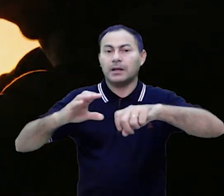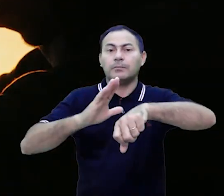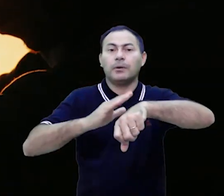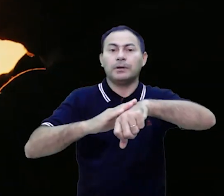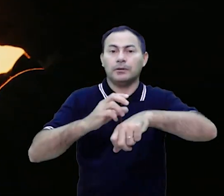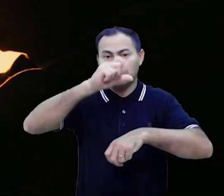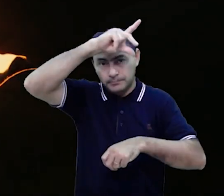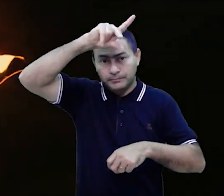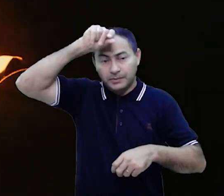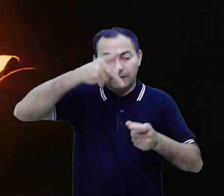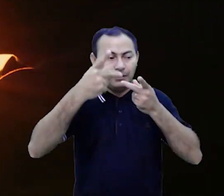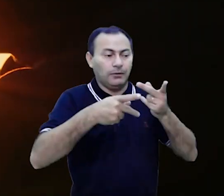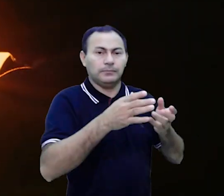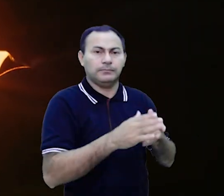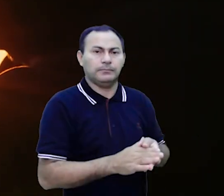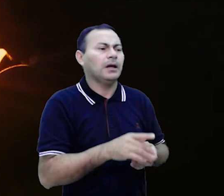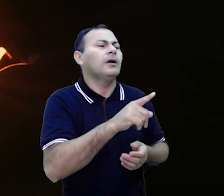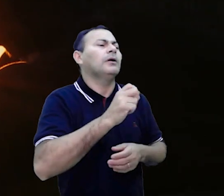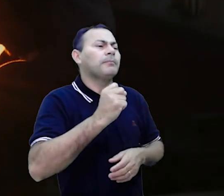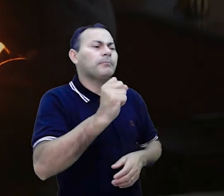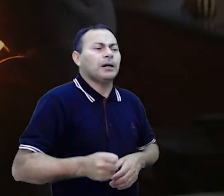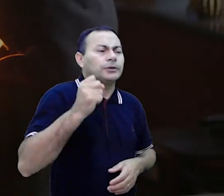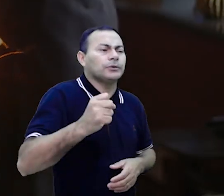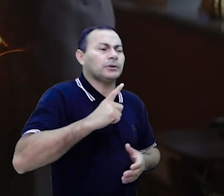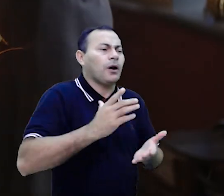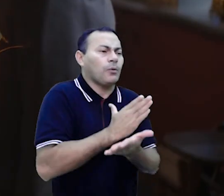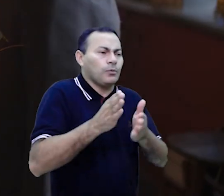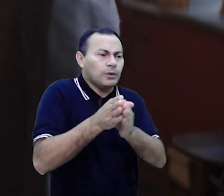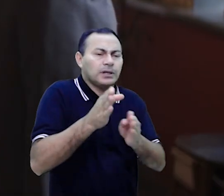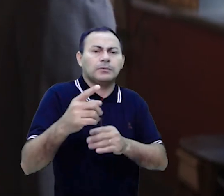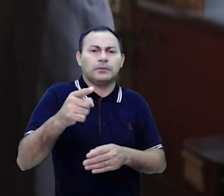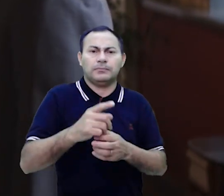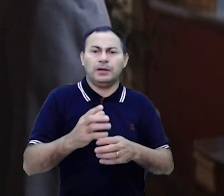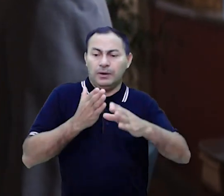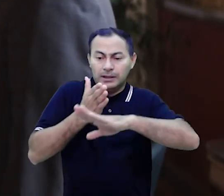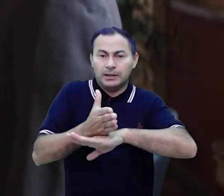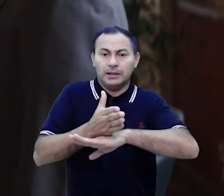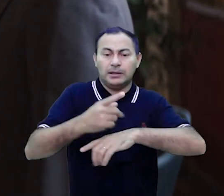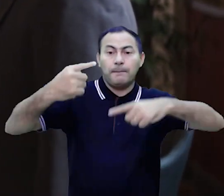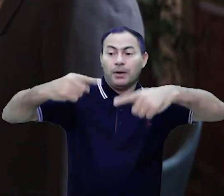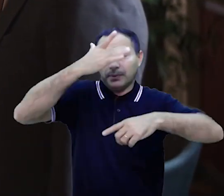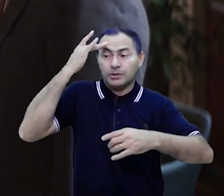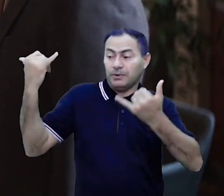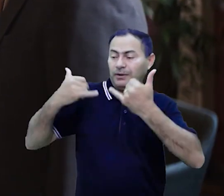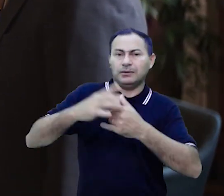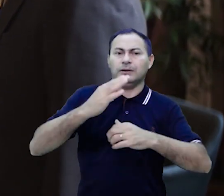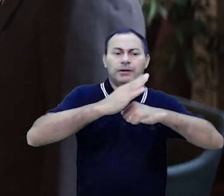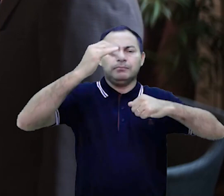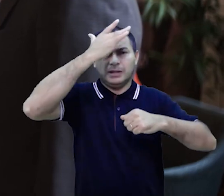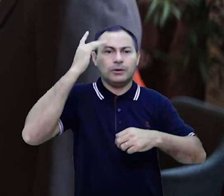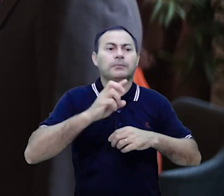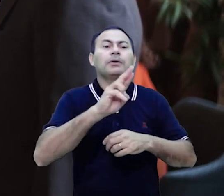para o outro. Naquele momento o prefeito falou para o pastor: Ei, pastor, tenho um bom conselho para o senhor. Quando entrei para a política, alguém me